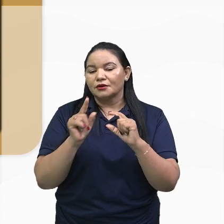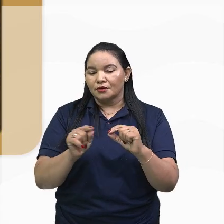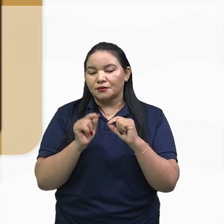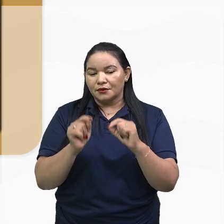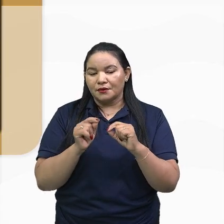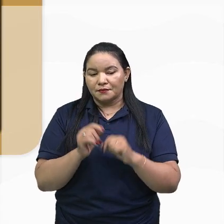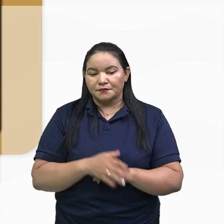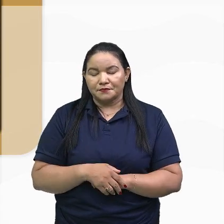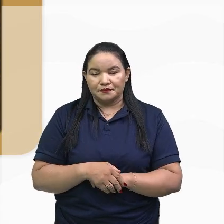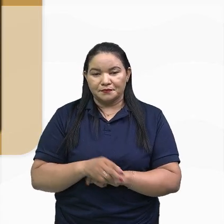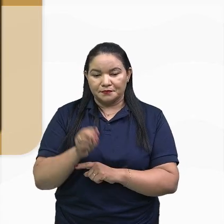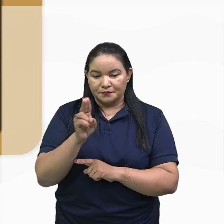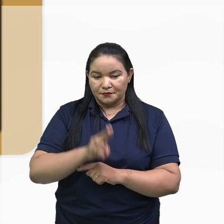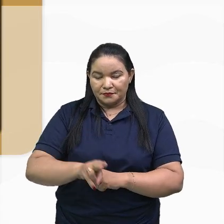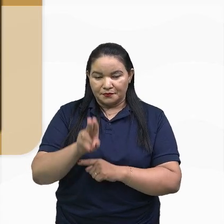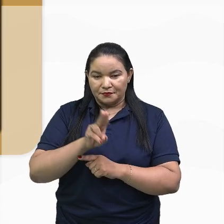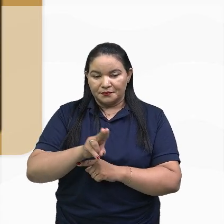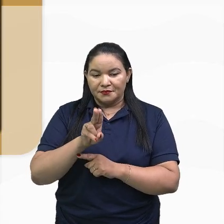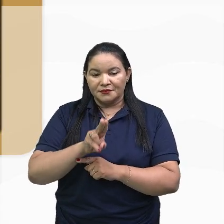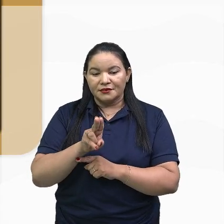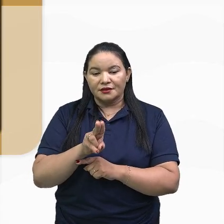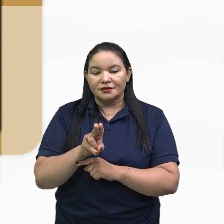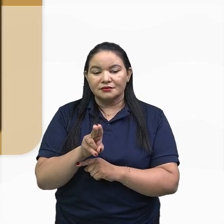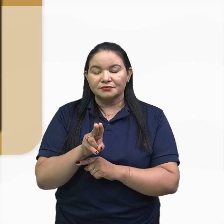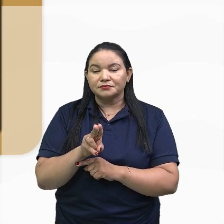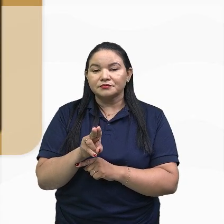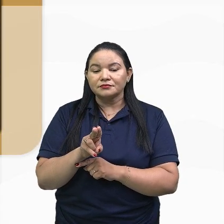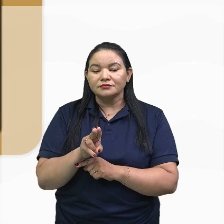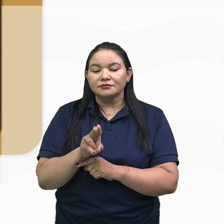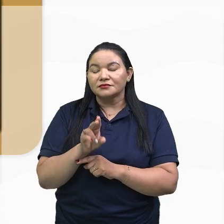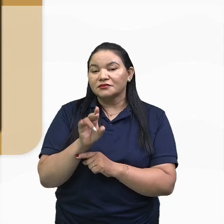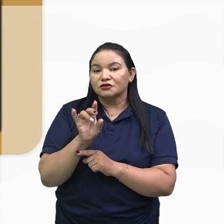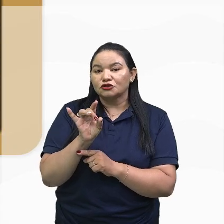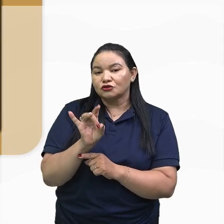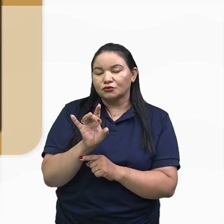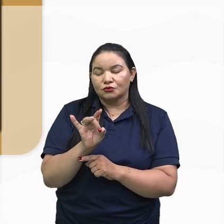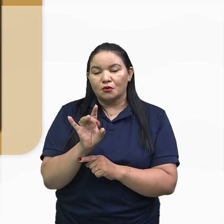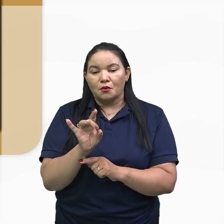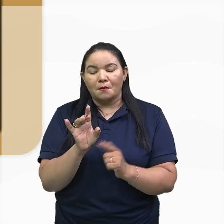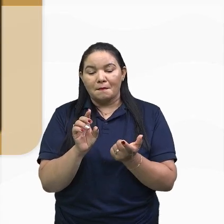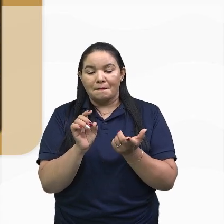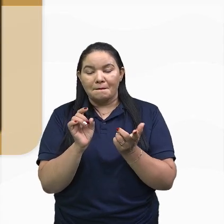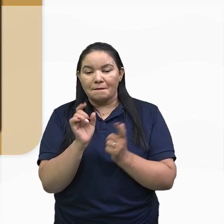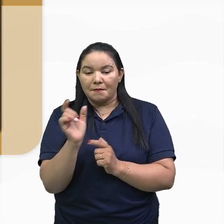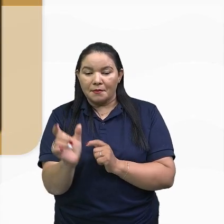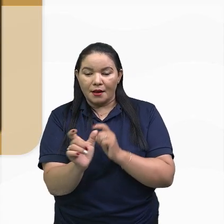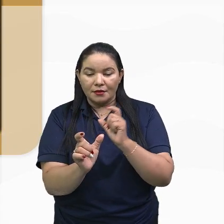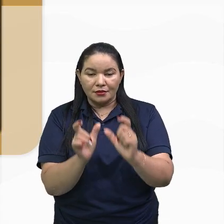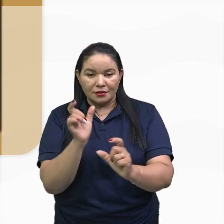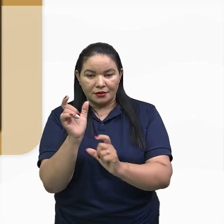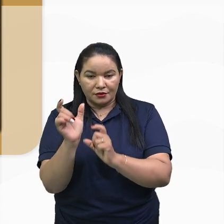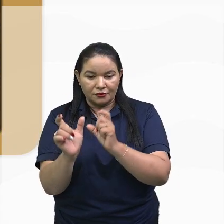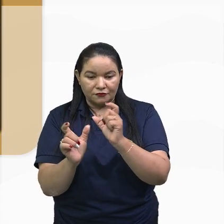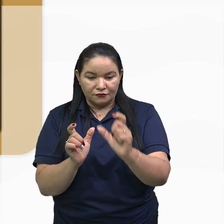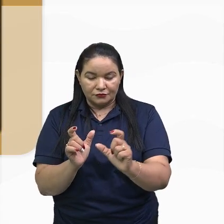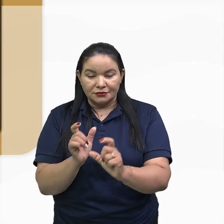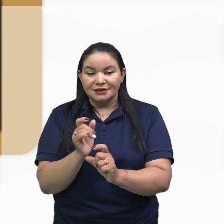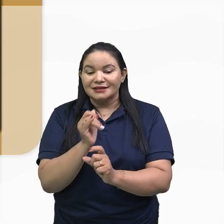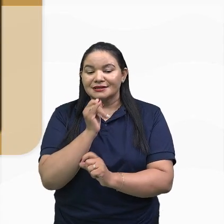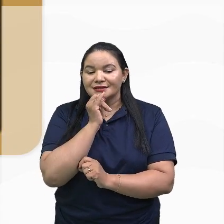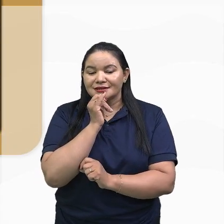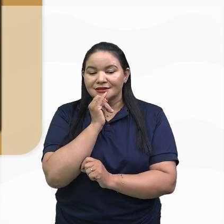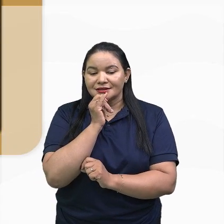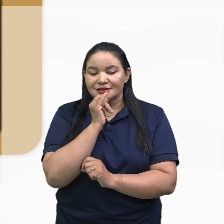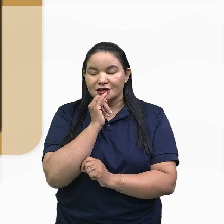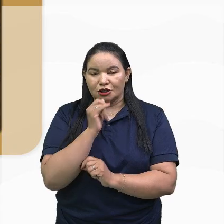linguagem verbal utiliza apenas palavras. Olha só a informação importantíssima. A gente trouxe até um exemplo aqui